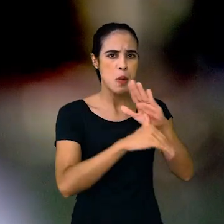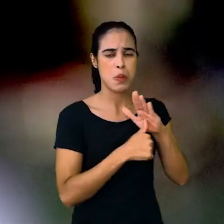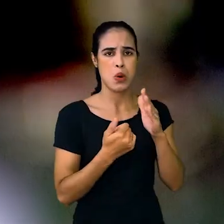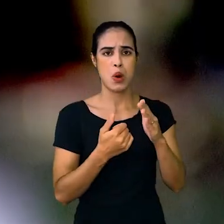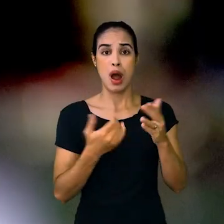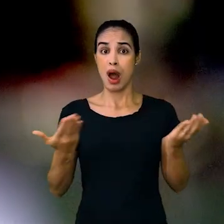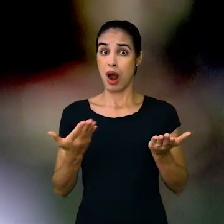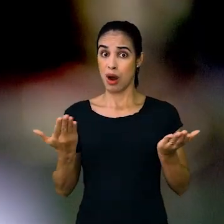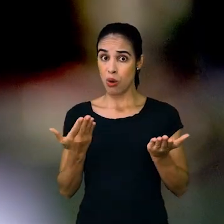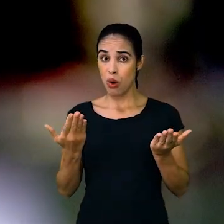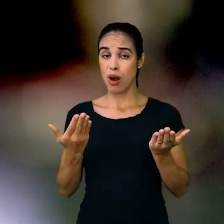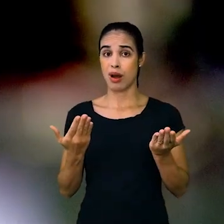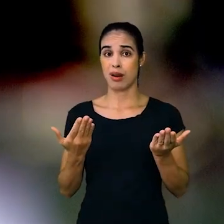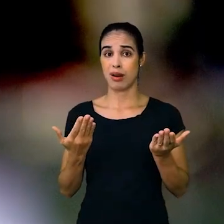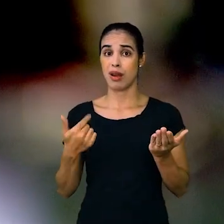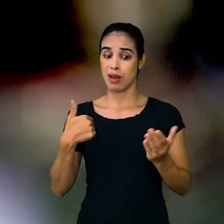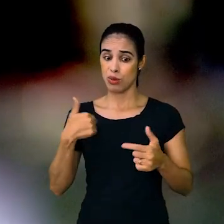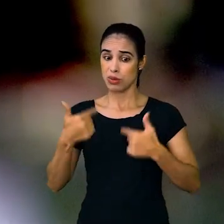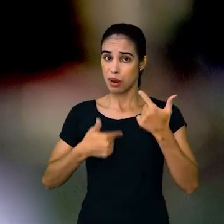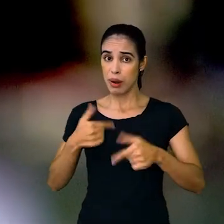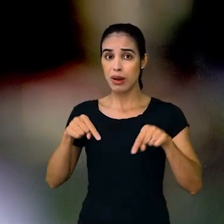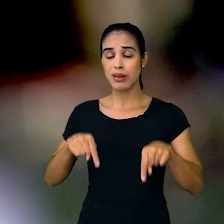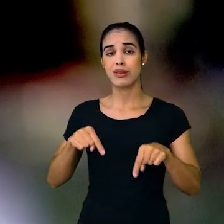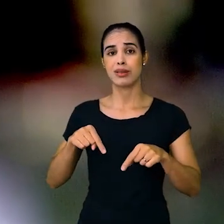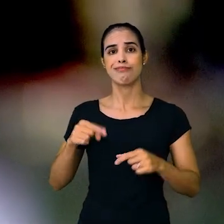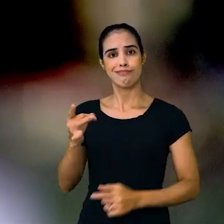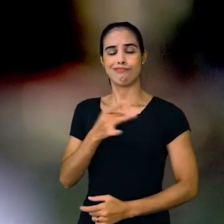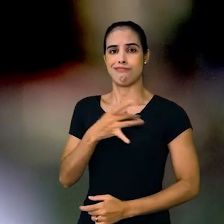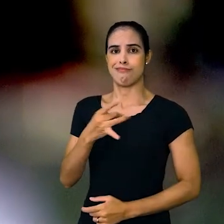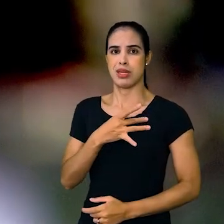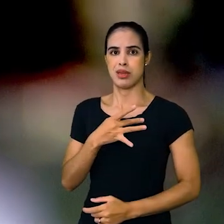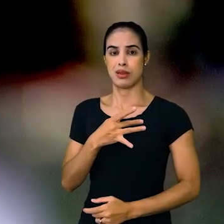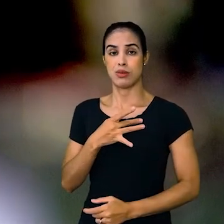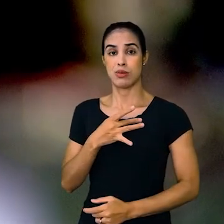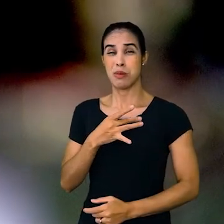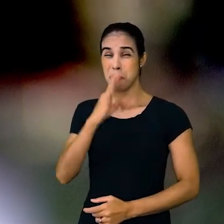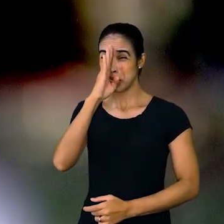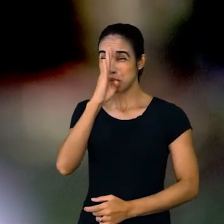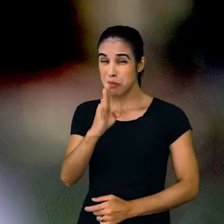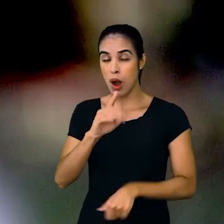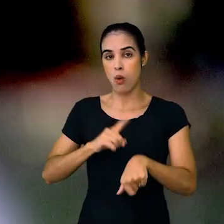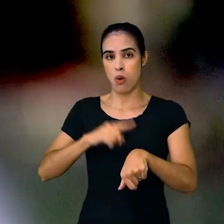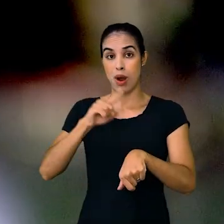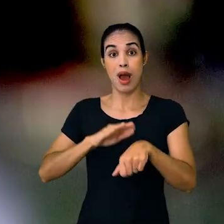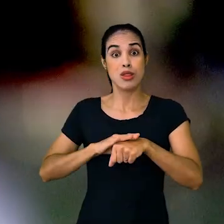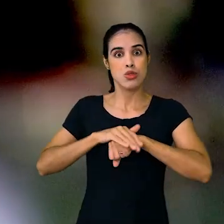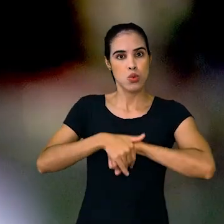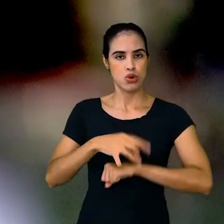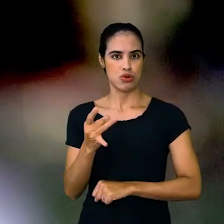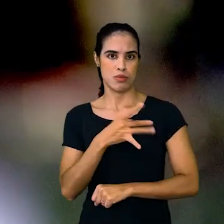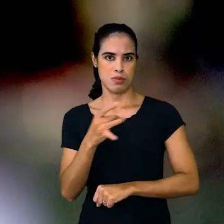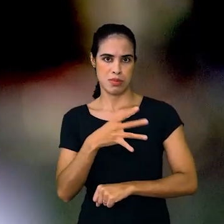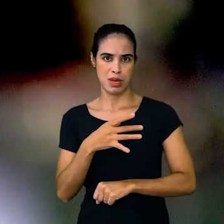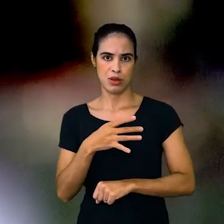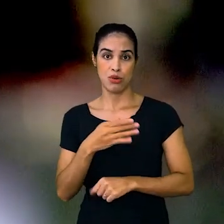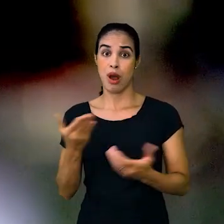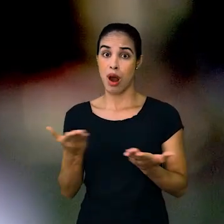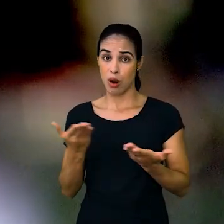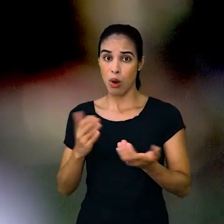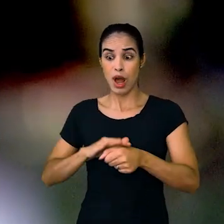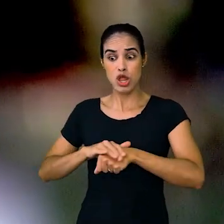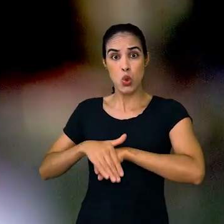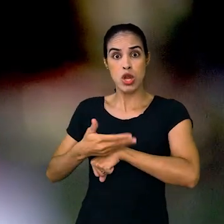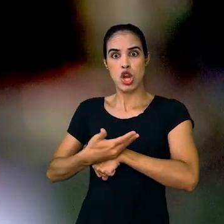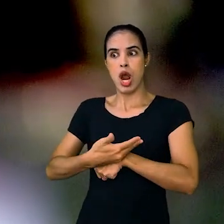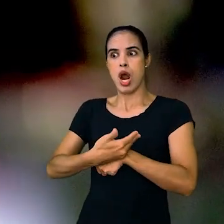né? Principalmente na parte da noite, a gente fica com medo. E nesses últimos tempos a gente está fechando até mais cedo por causa